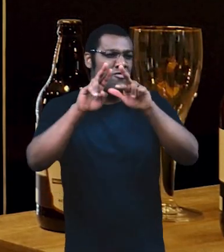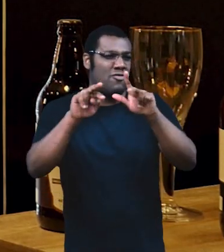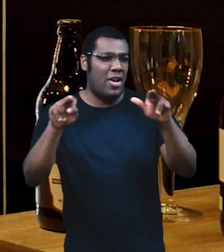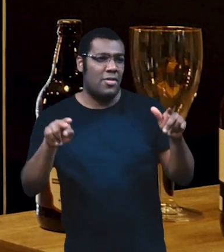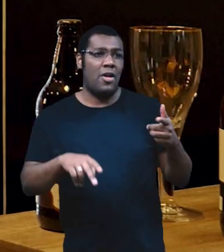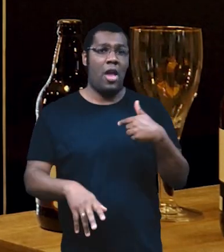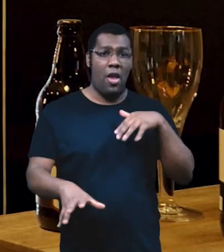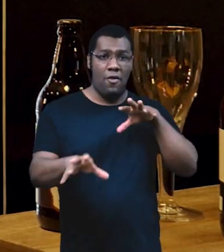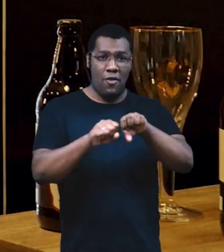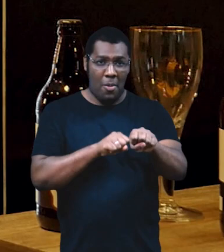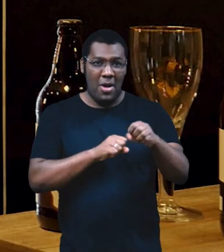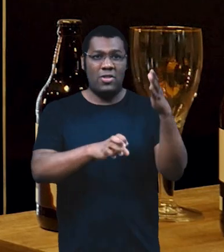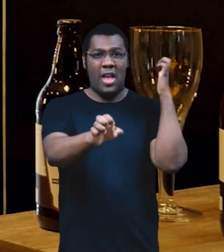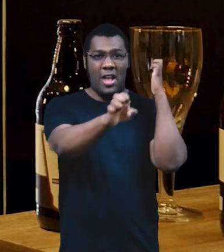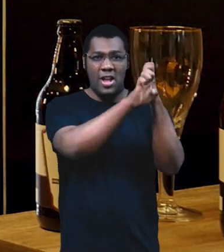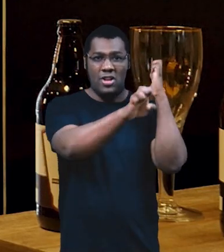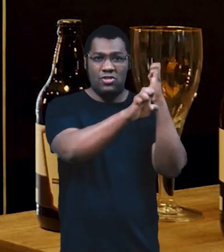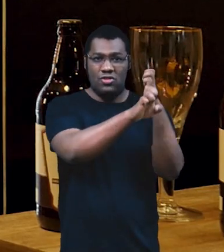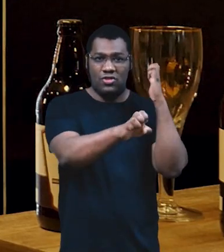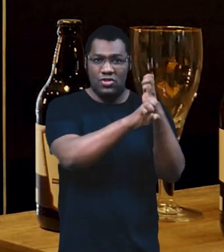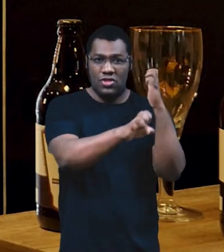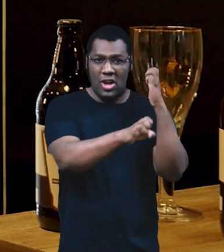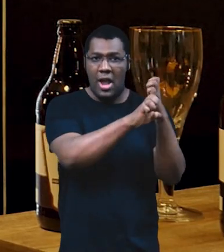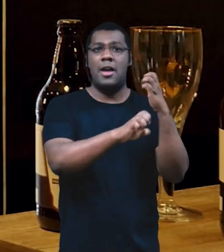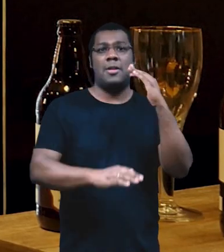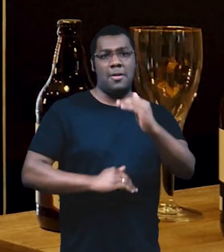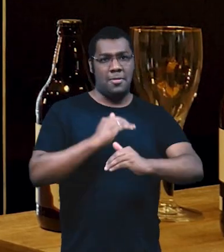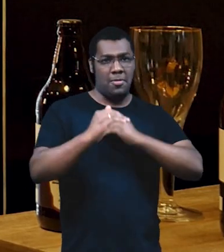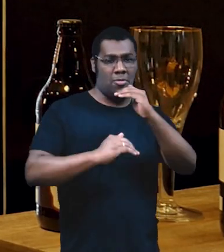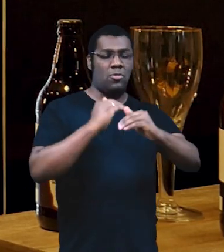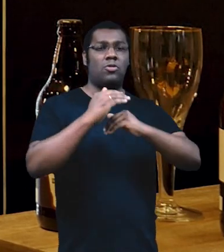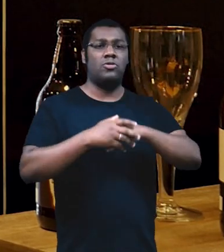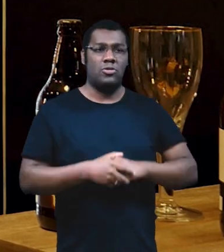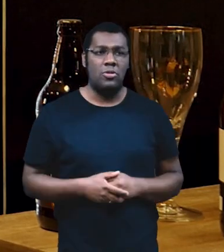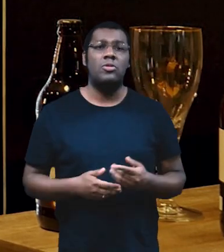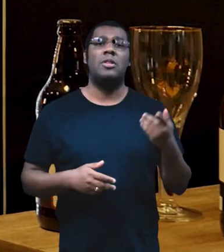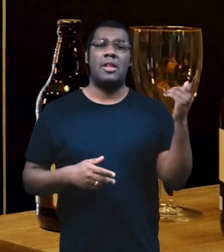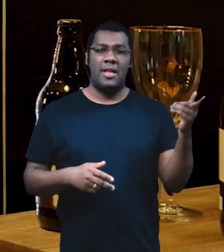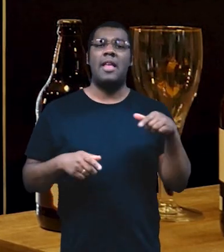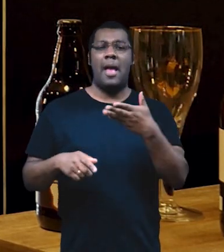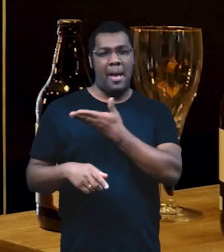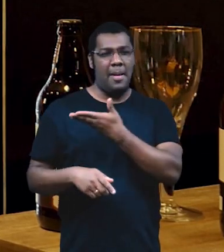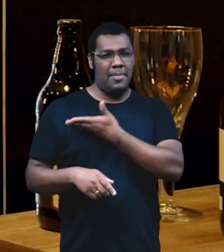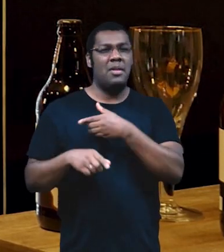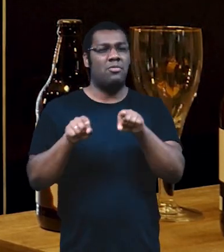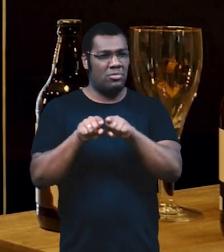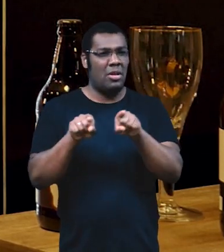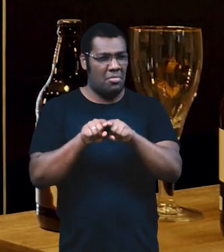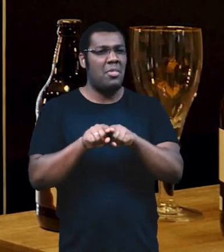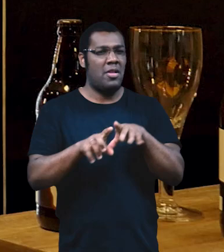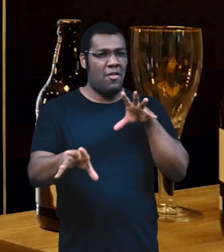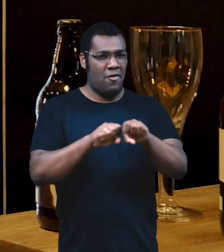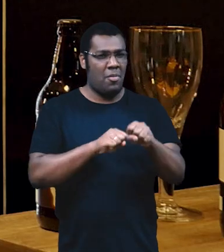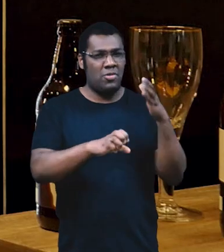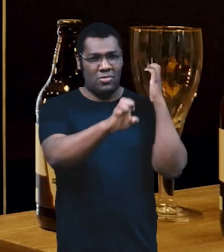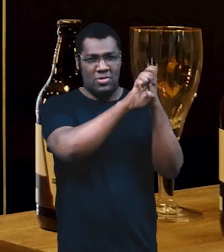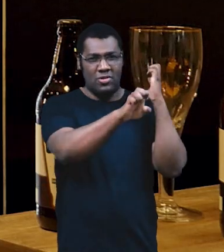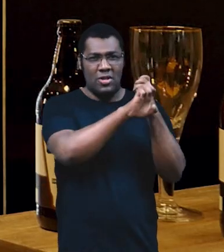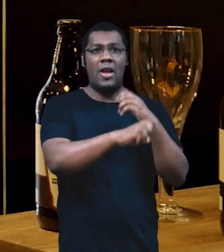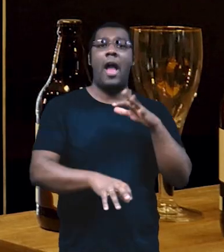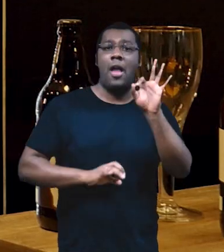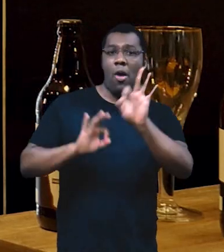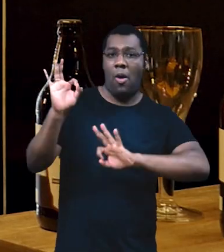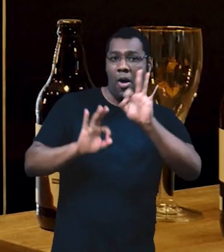engenharia de produção e isso me fez criar curiosidade pelo processo, o Rodrigo também. Então a gente desenvolveu esse projeto, logo em